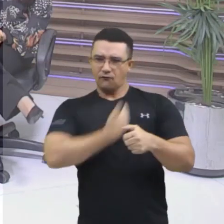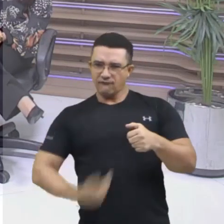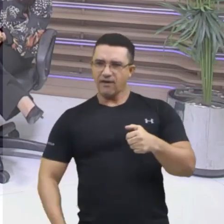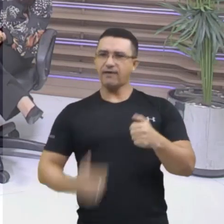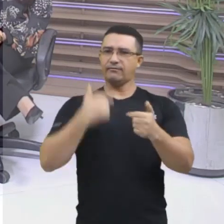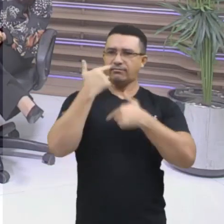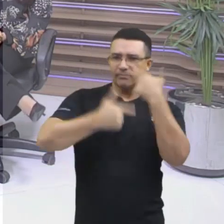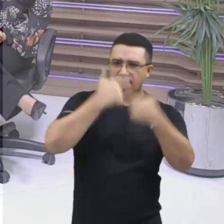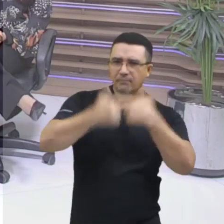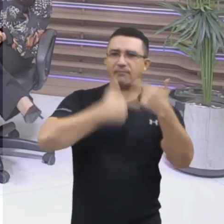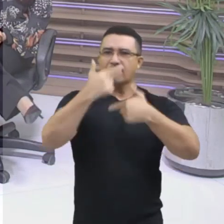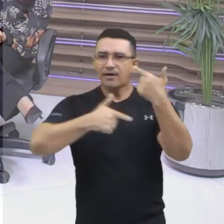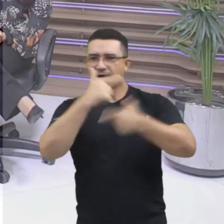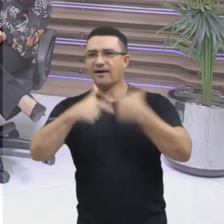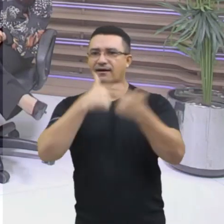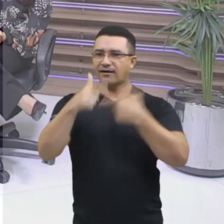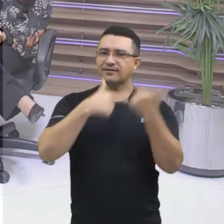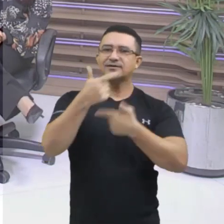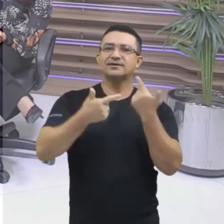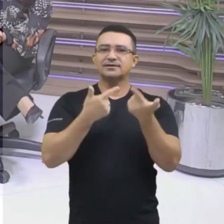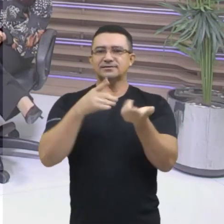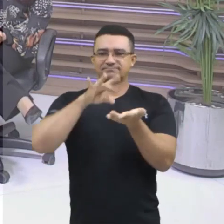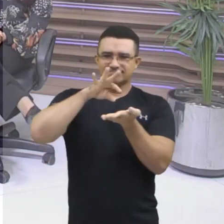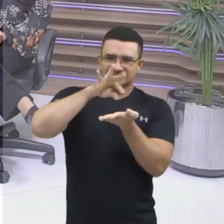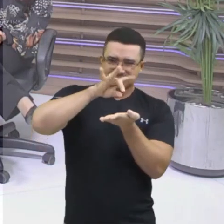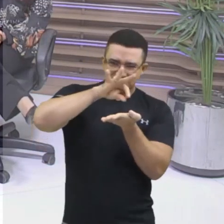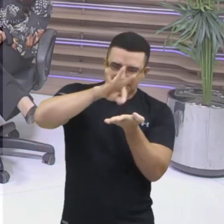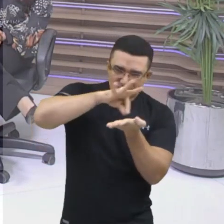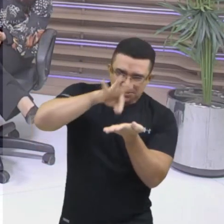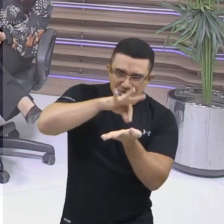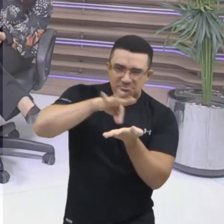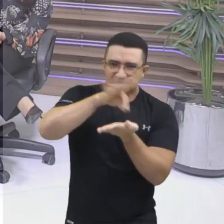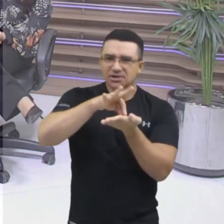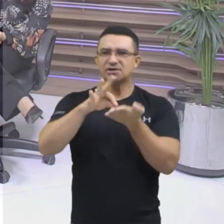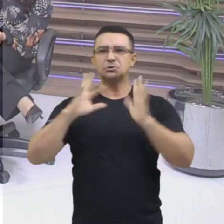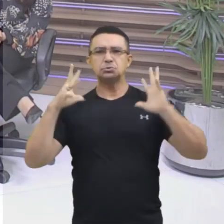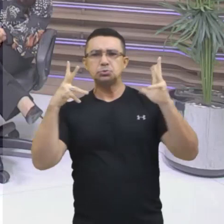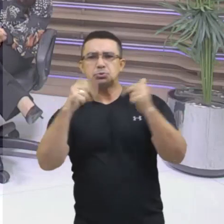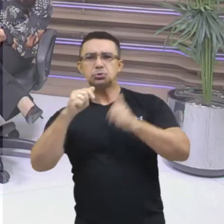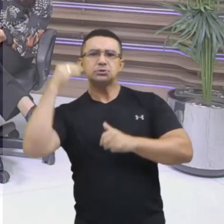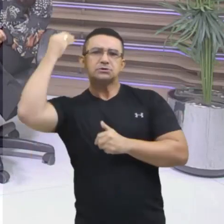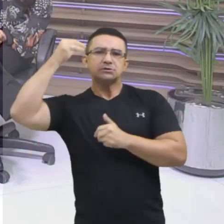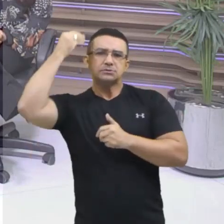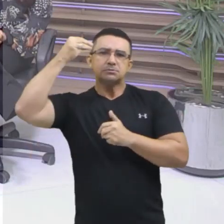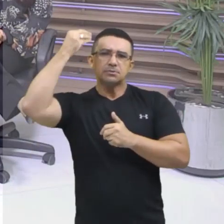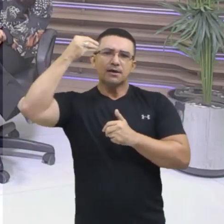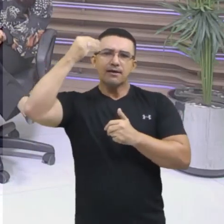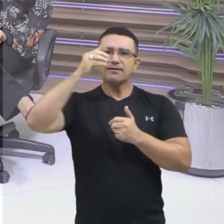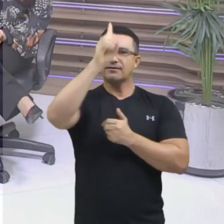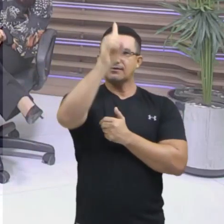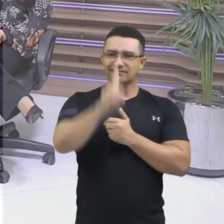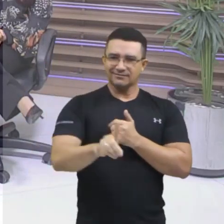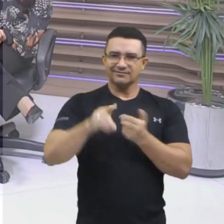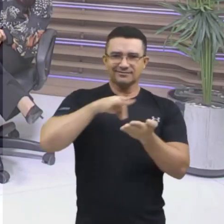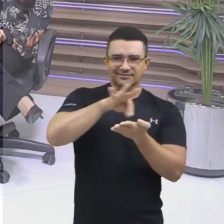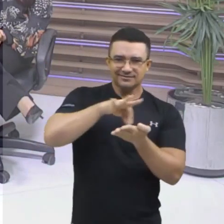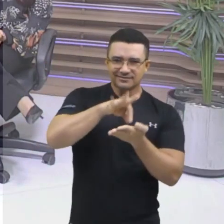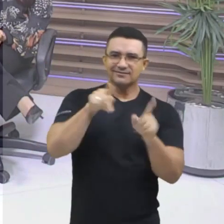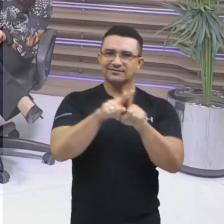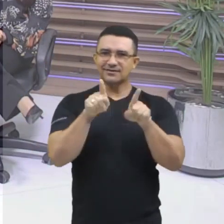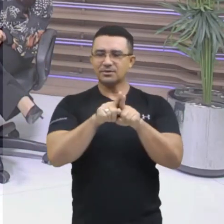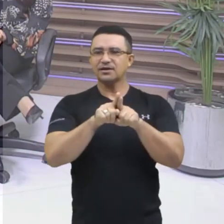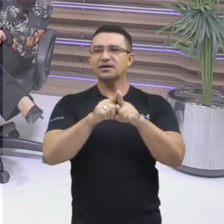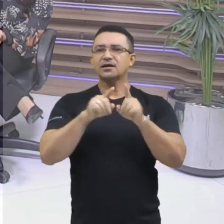promovido por meio do centro de mídias e com toda a sua experiência na condução da educação online no